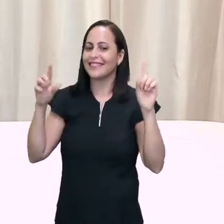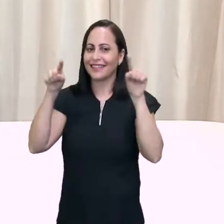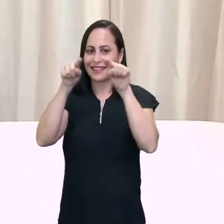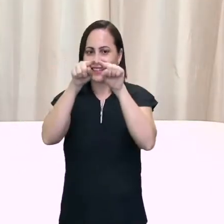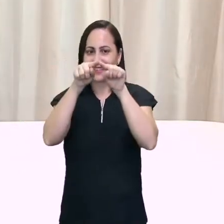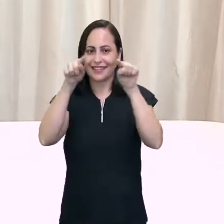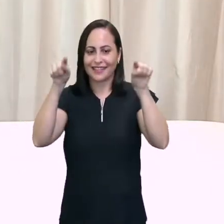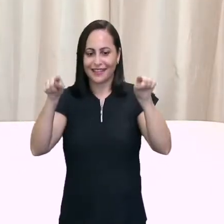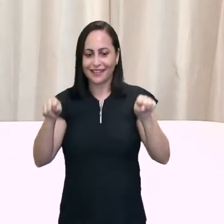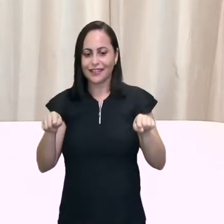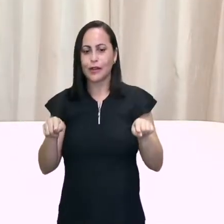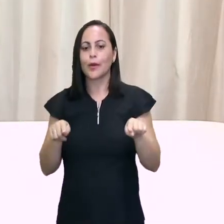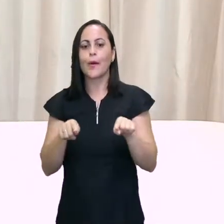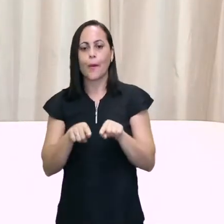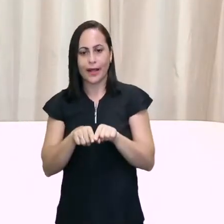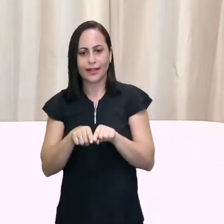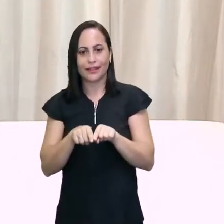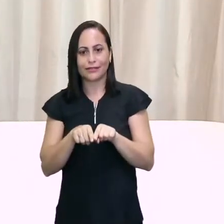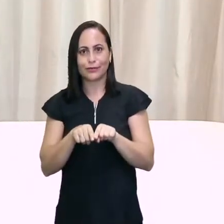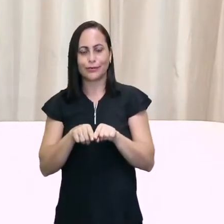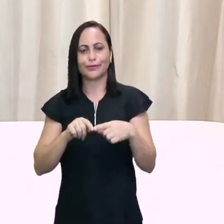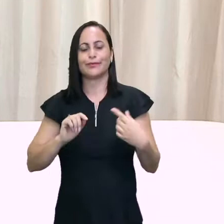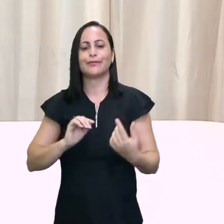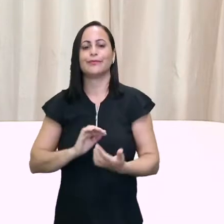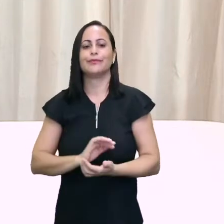Parabéns! É o quadrado.